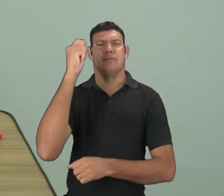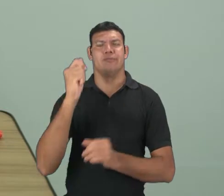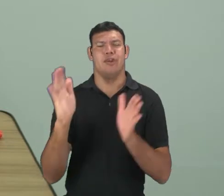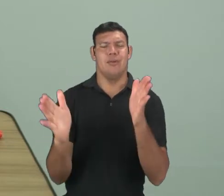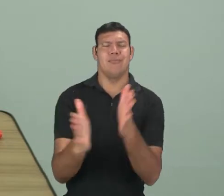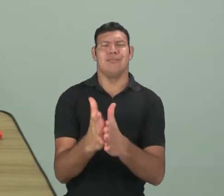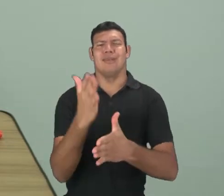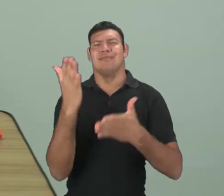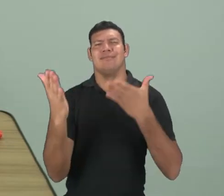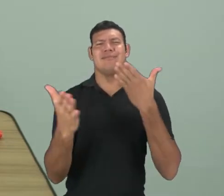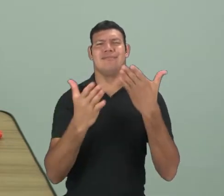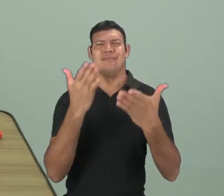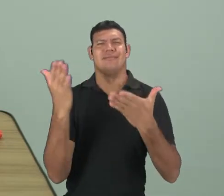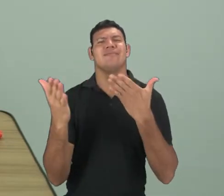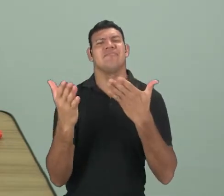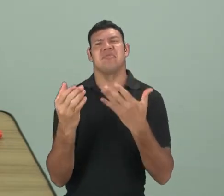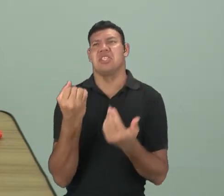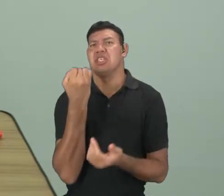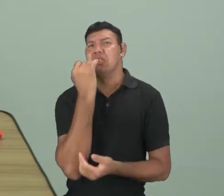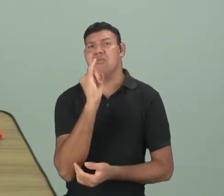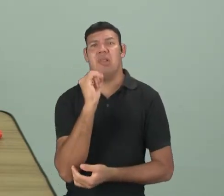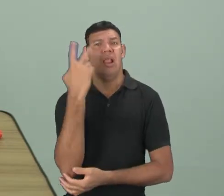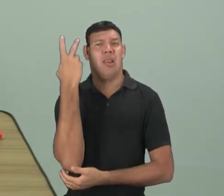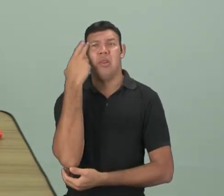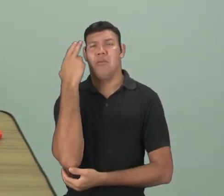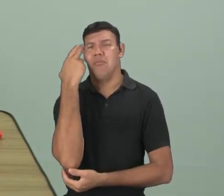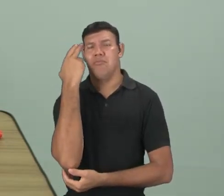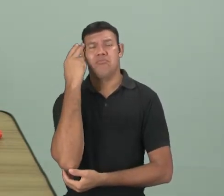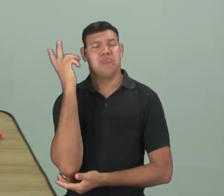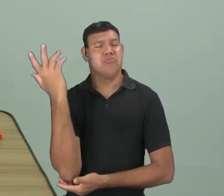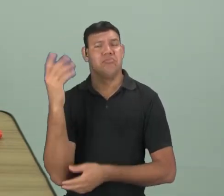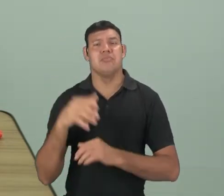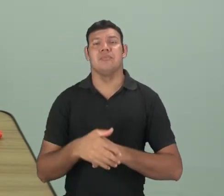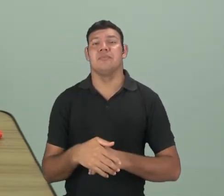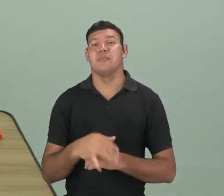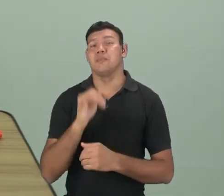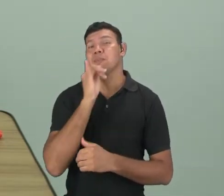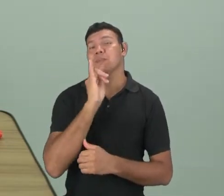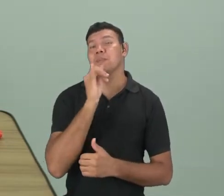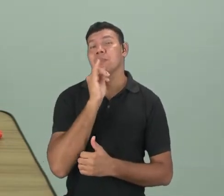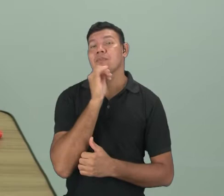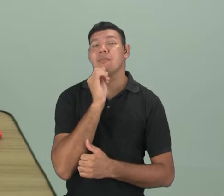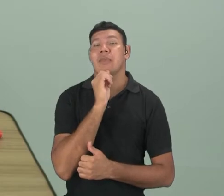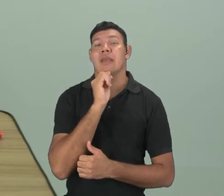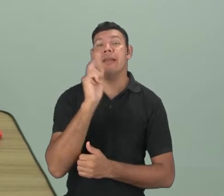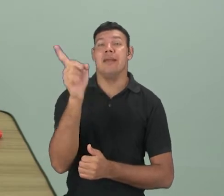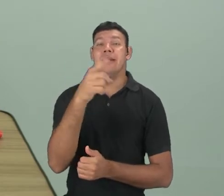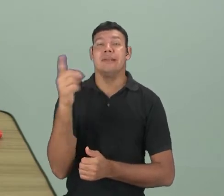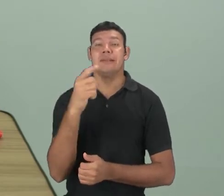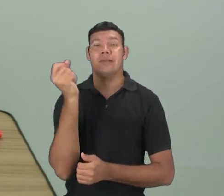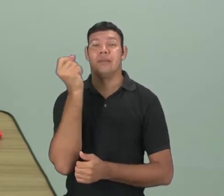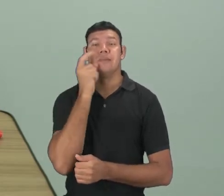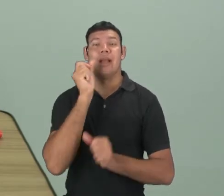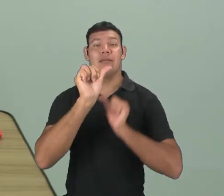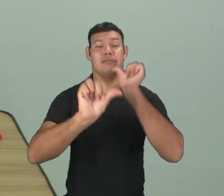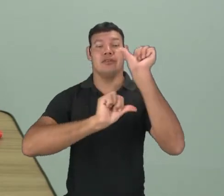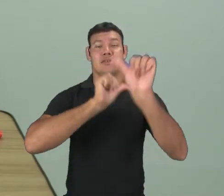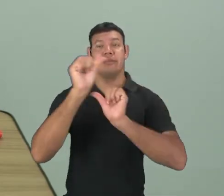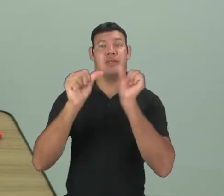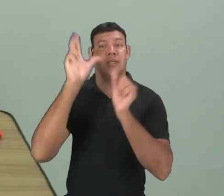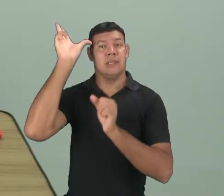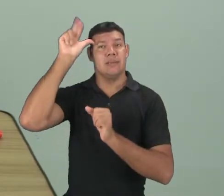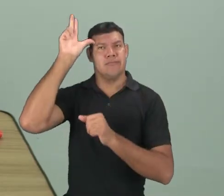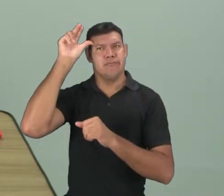que acontecem, é como se fossem algo natural. Por exemplo, os ratinhos se transformarem em cavalos, né?